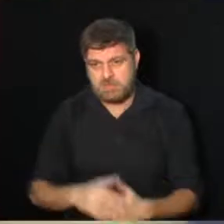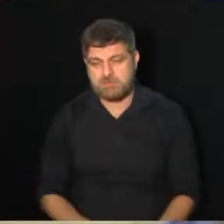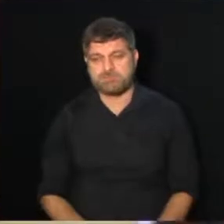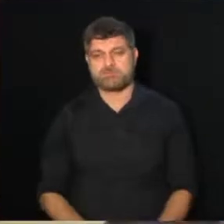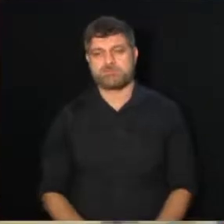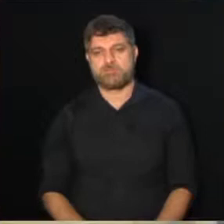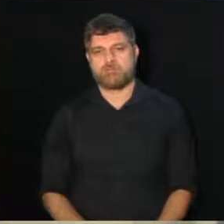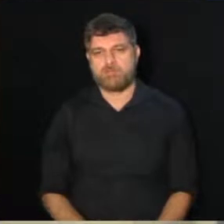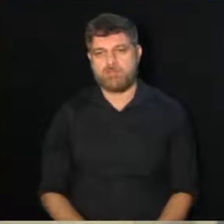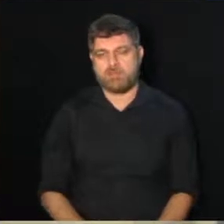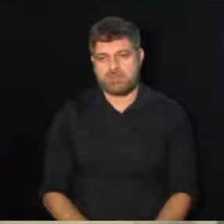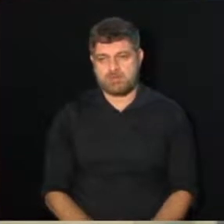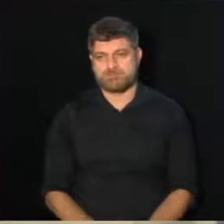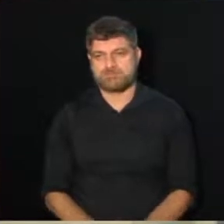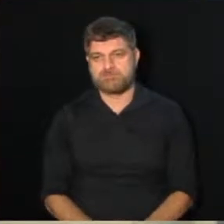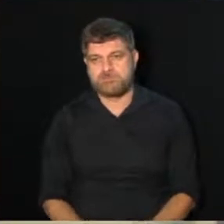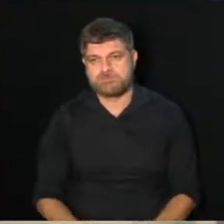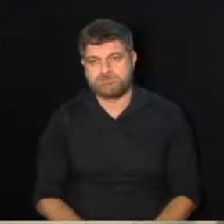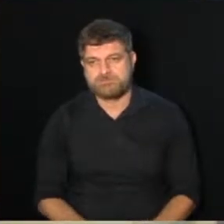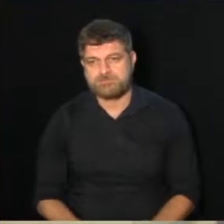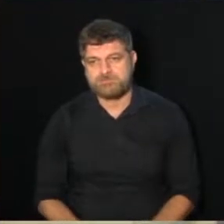Elaine.